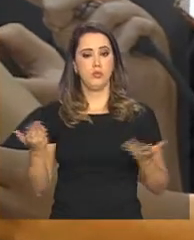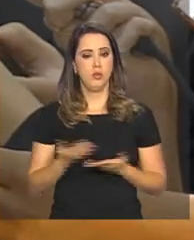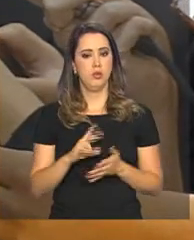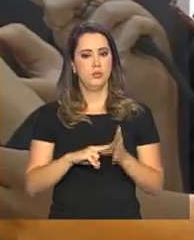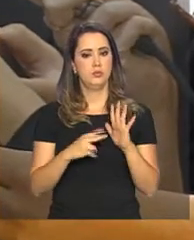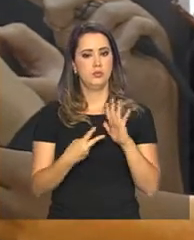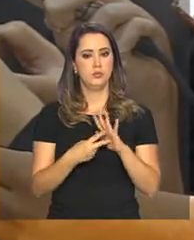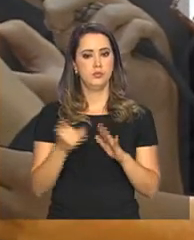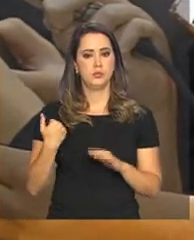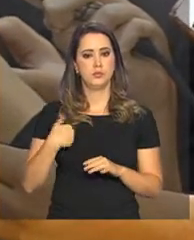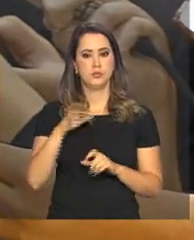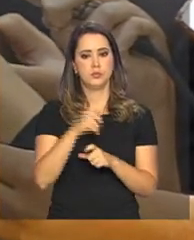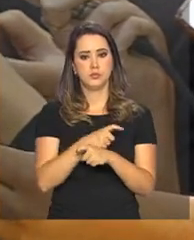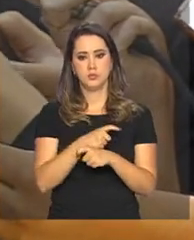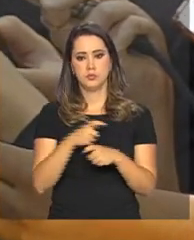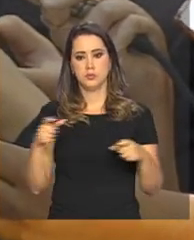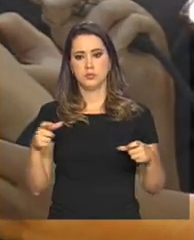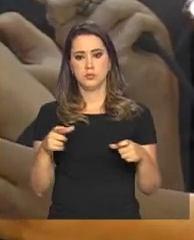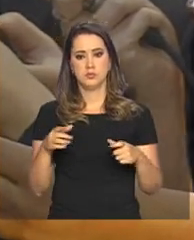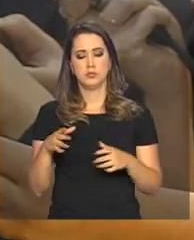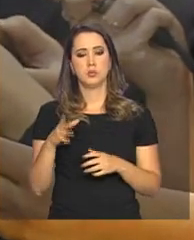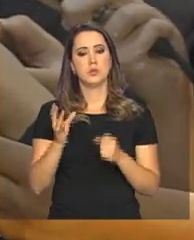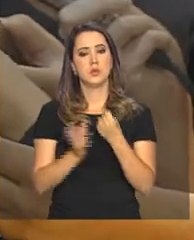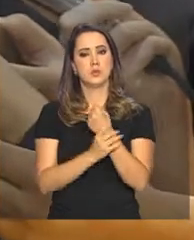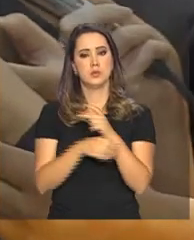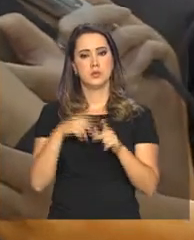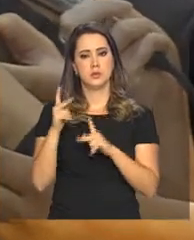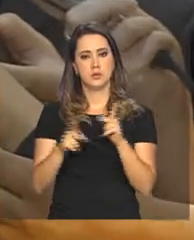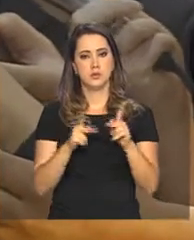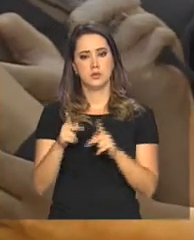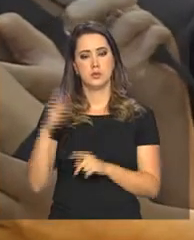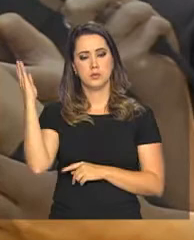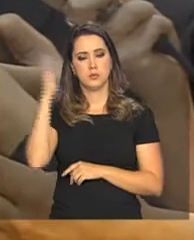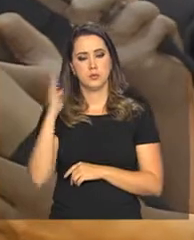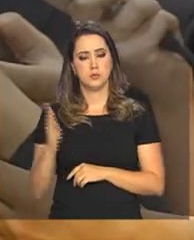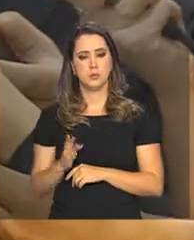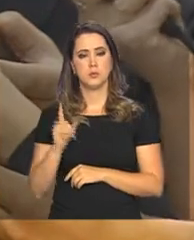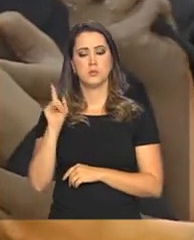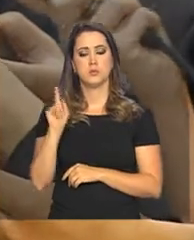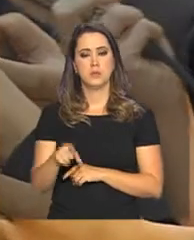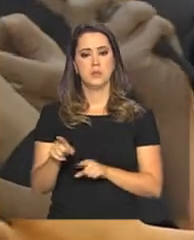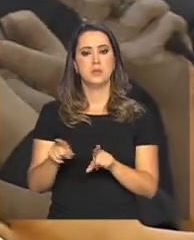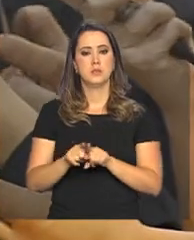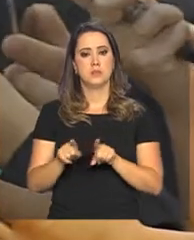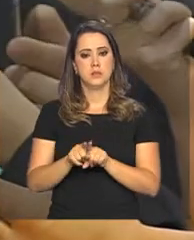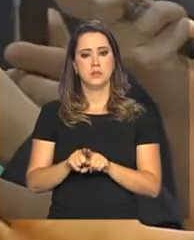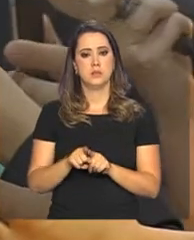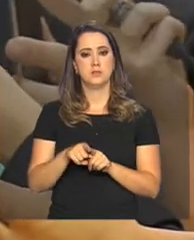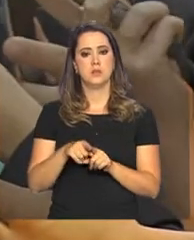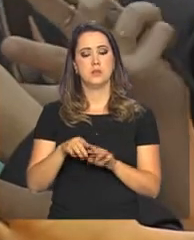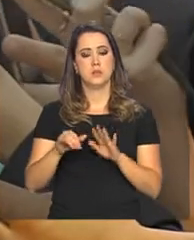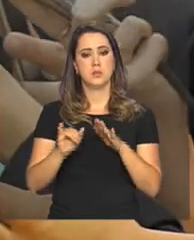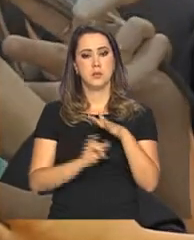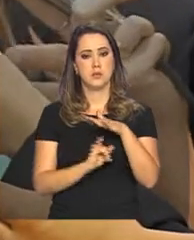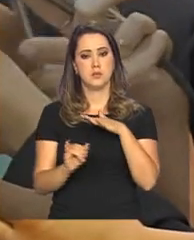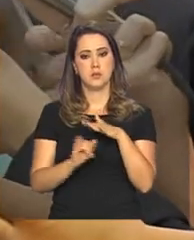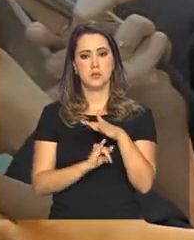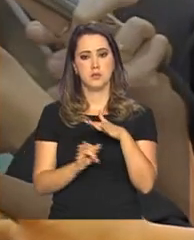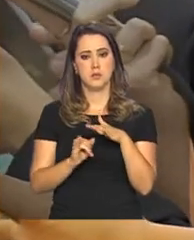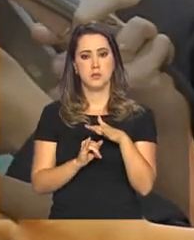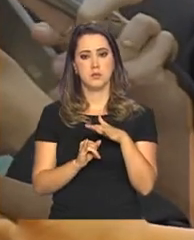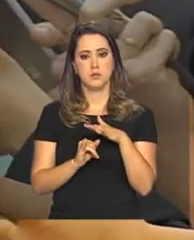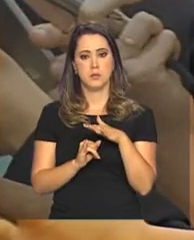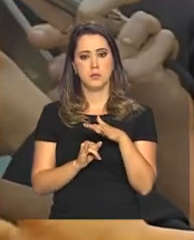representa a maior ameaça à segurança pública dos brasileiros e brasileiras e também as instituições a